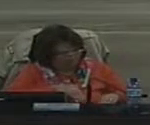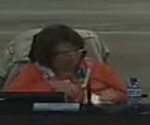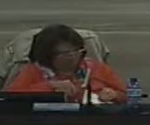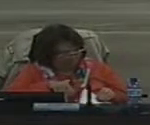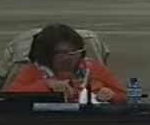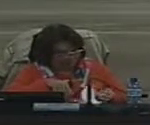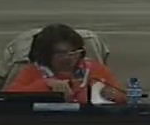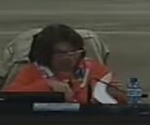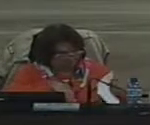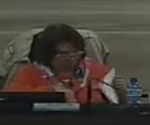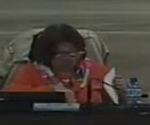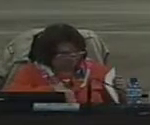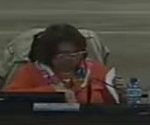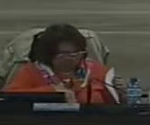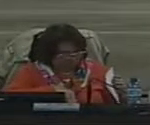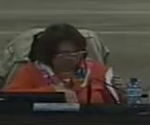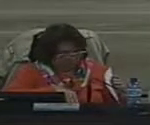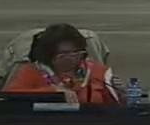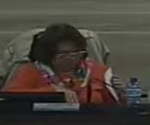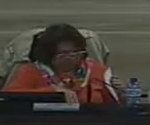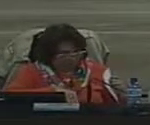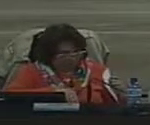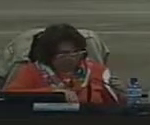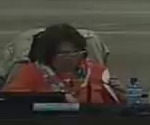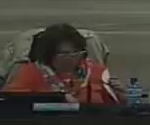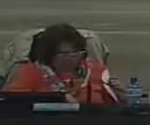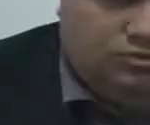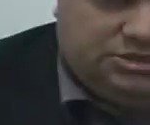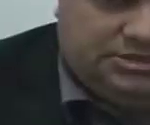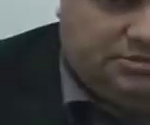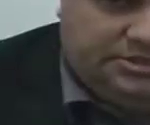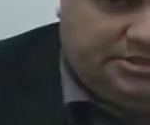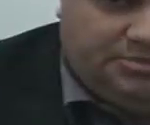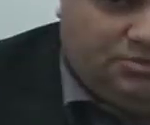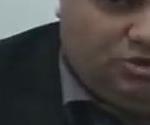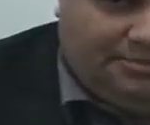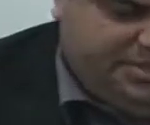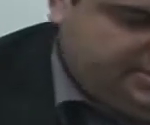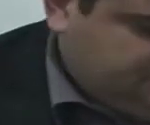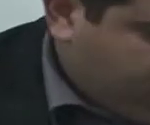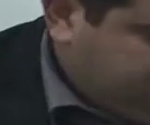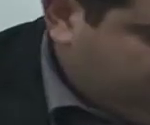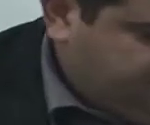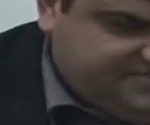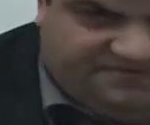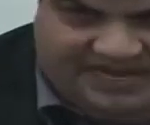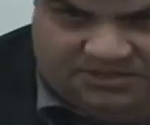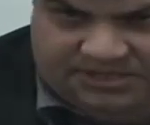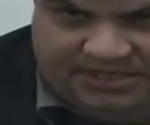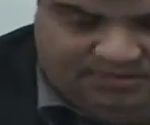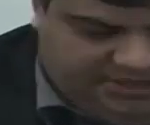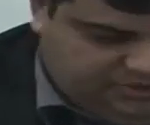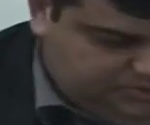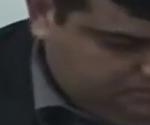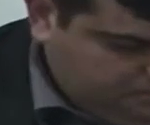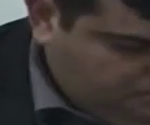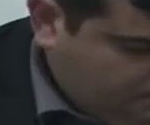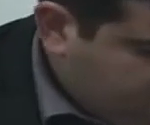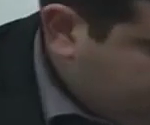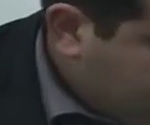que o Conselho de Direitos Humanos foi uma das primeiras denúncias que eu recebi no meu gabinete, e por isso que eu fiz vários